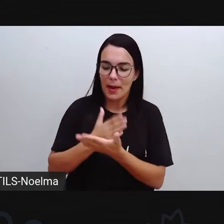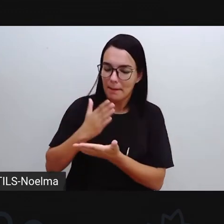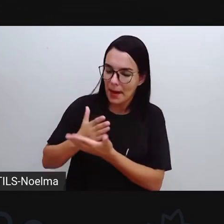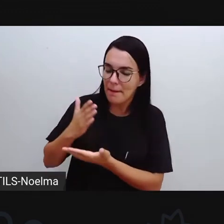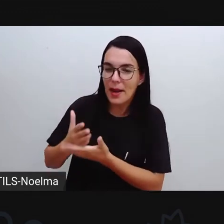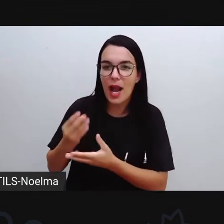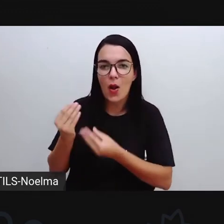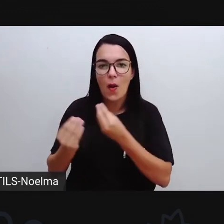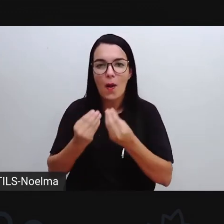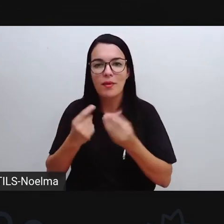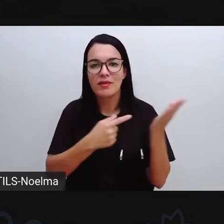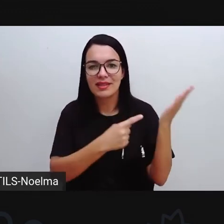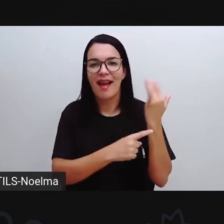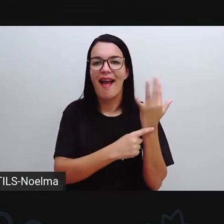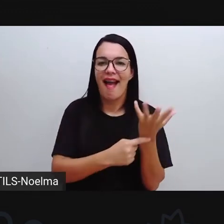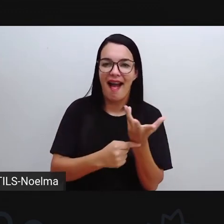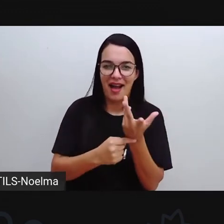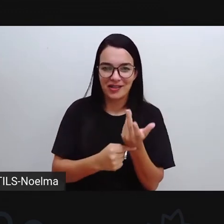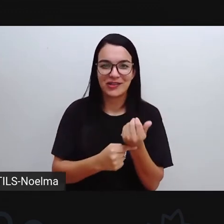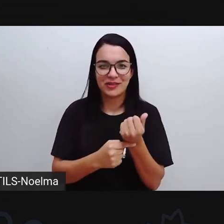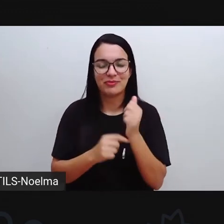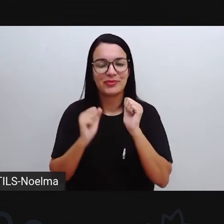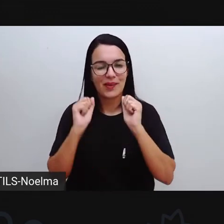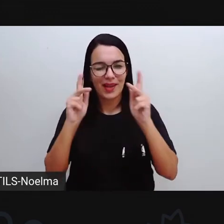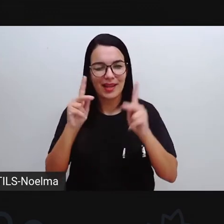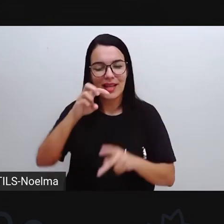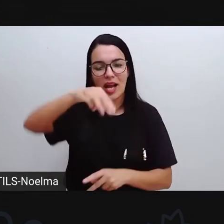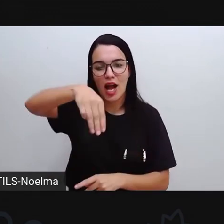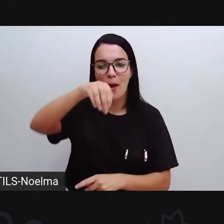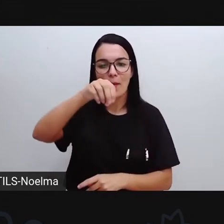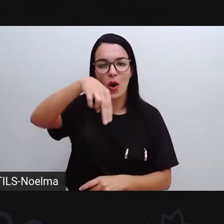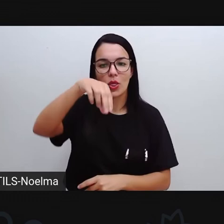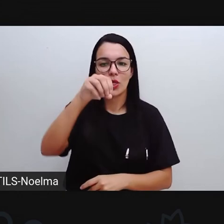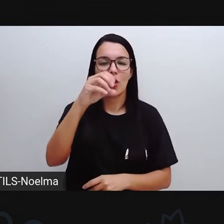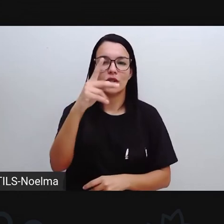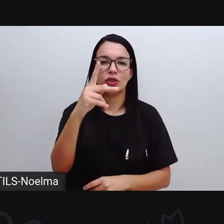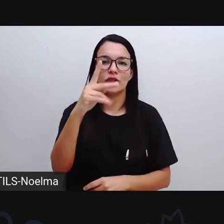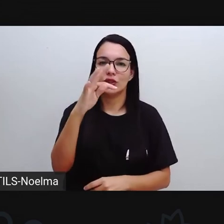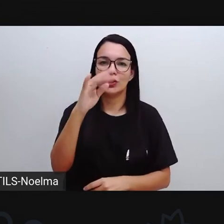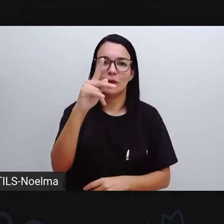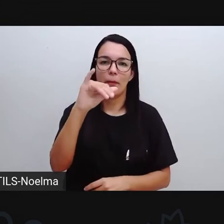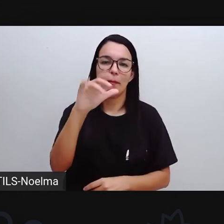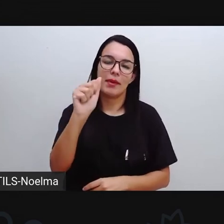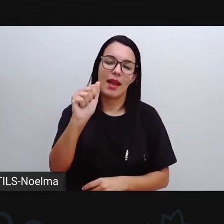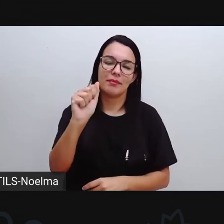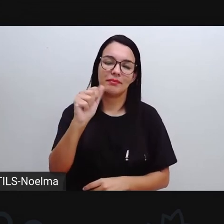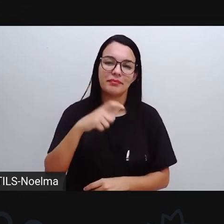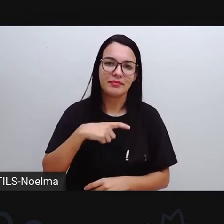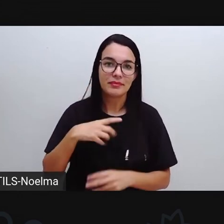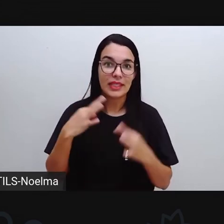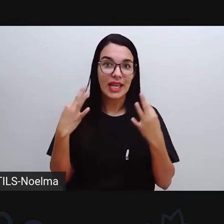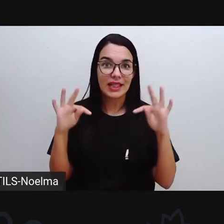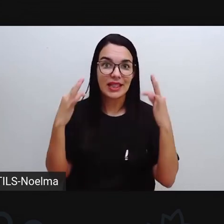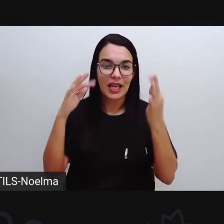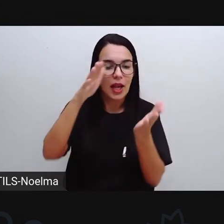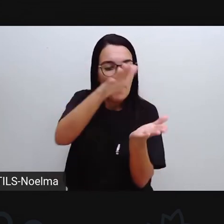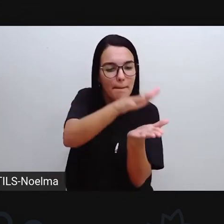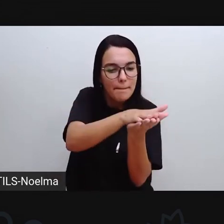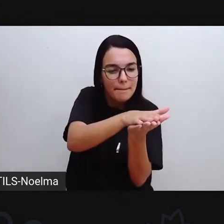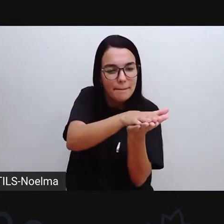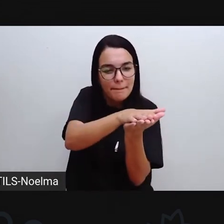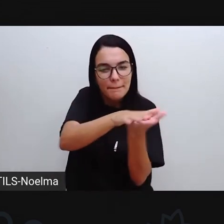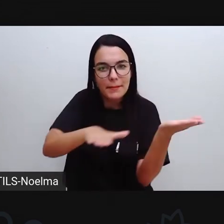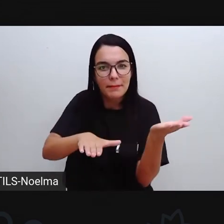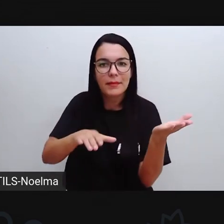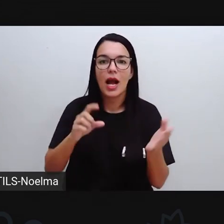fazer esse tipo de arte, né? Usando a técnica monotipia, uma técnica de impressão